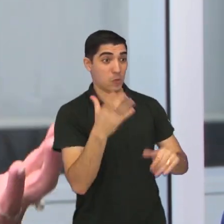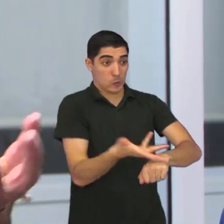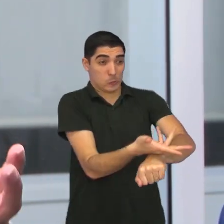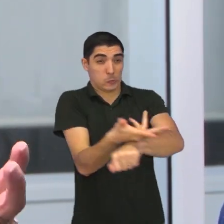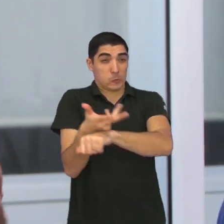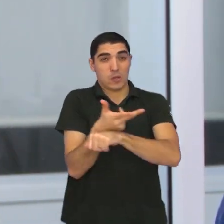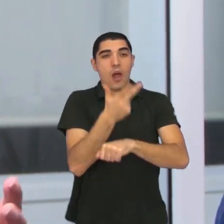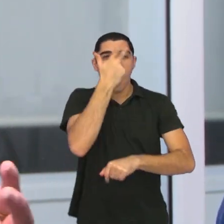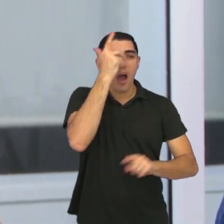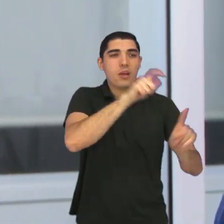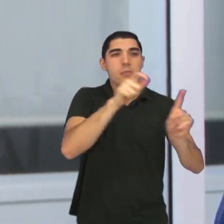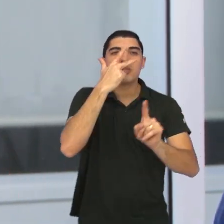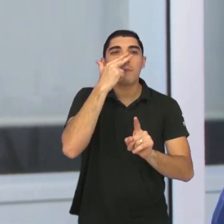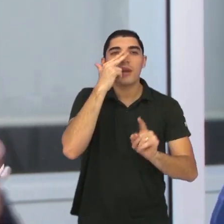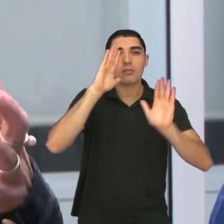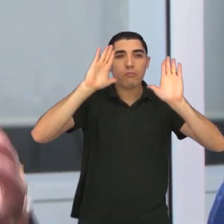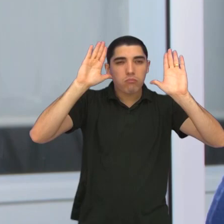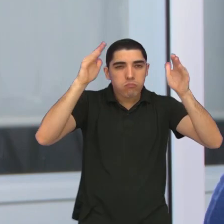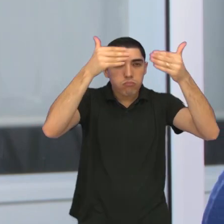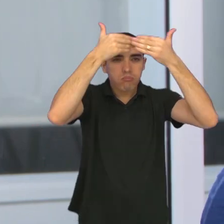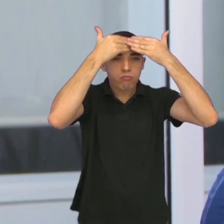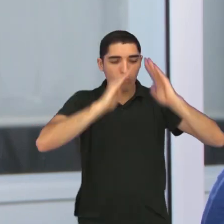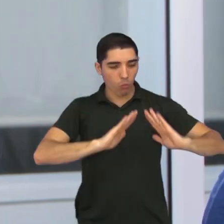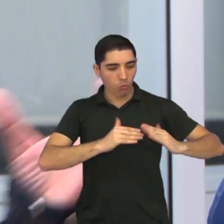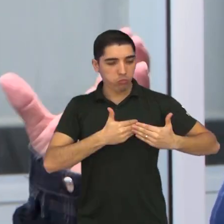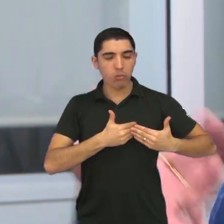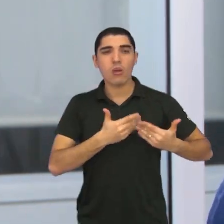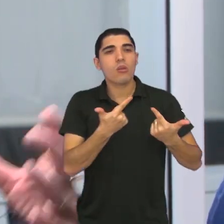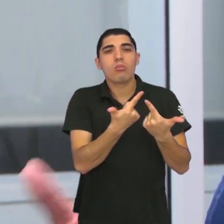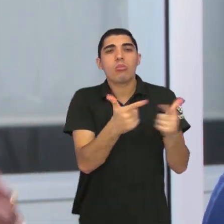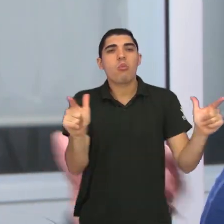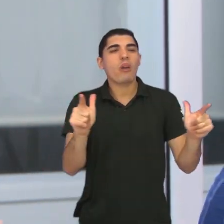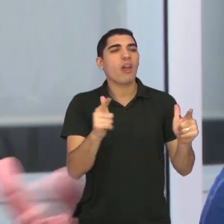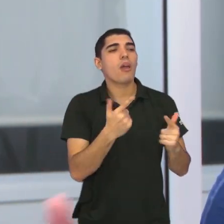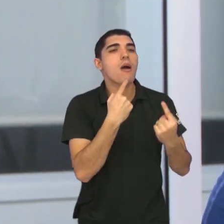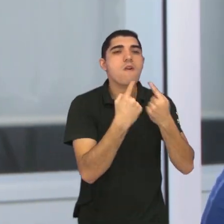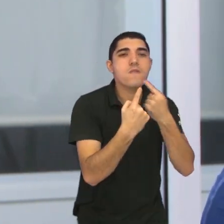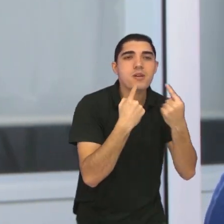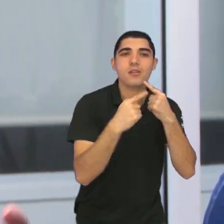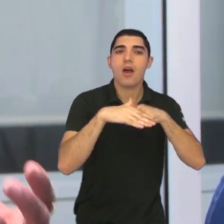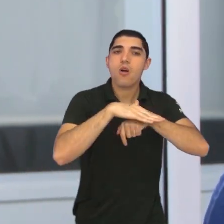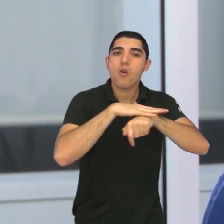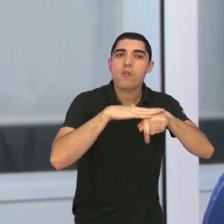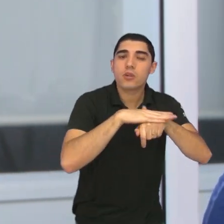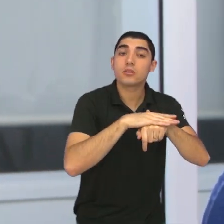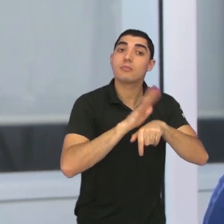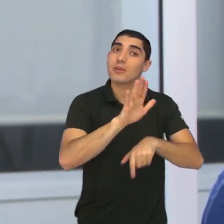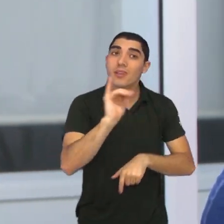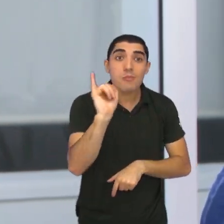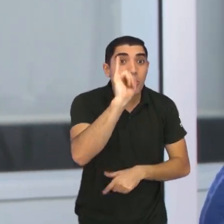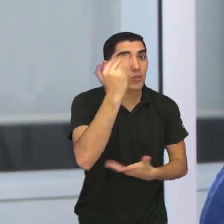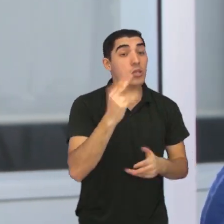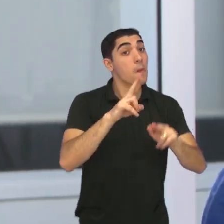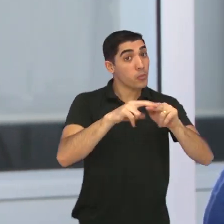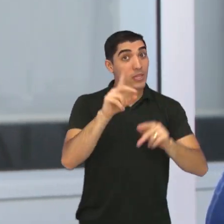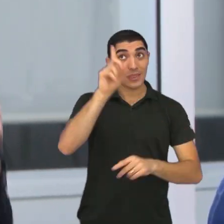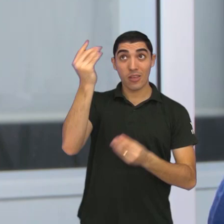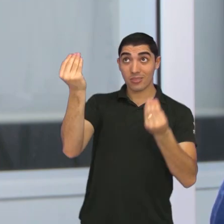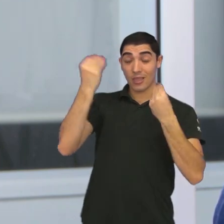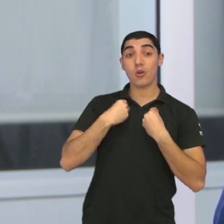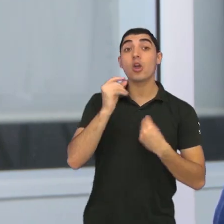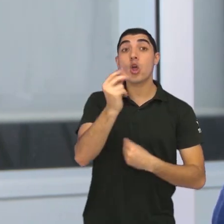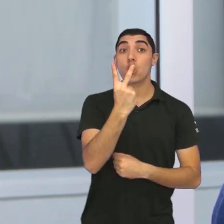as pessoas um pouquinho fechadas nessa coisa. Ah, não tenho tempo de escutar. Mas isso é muito precioso, tanto que Deus nos